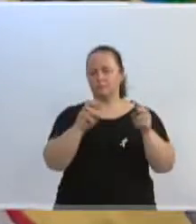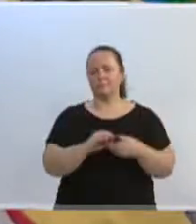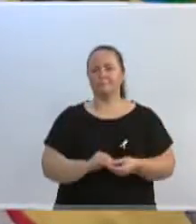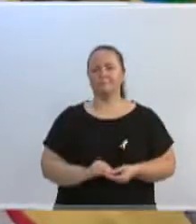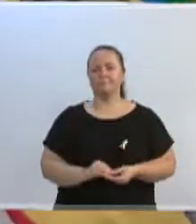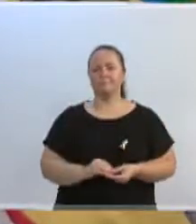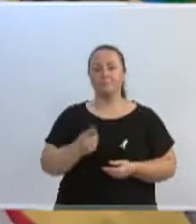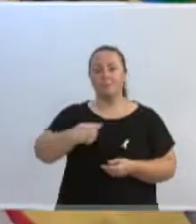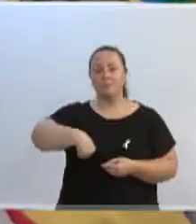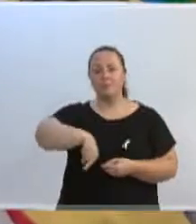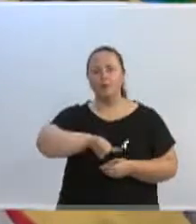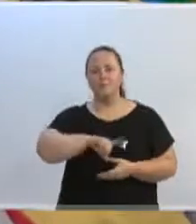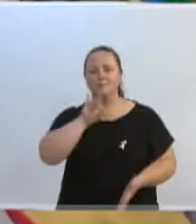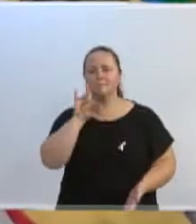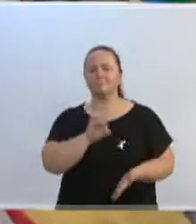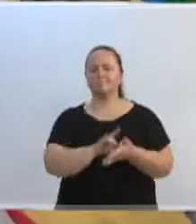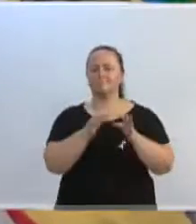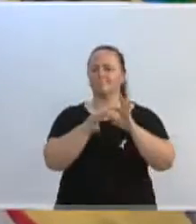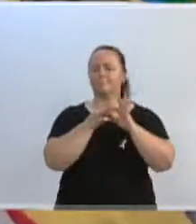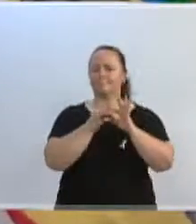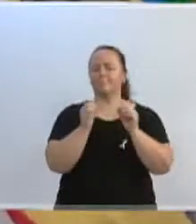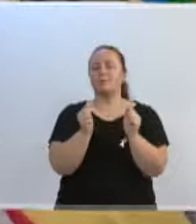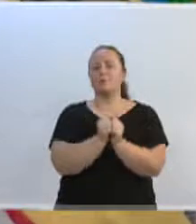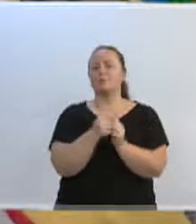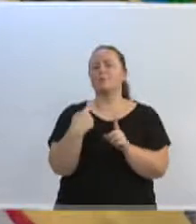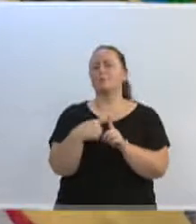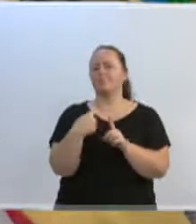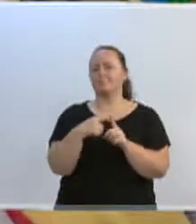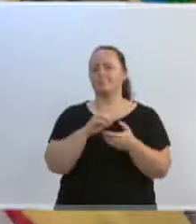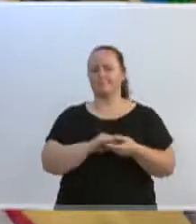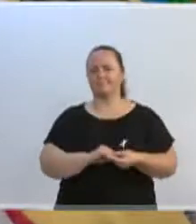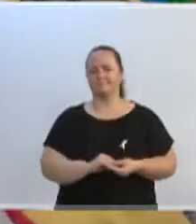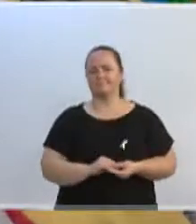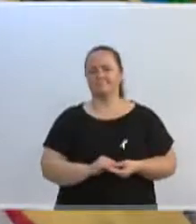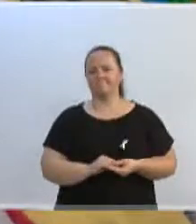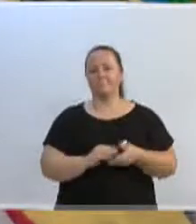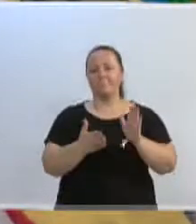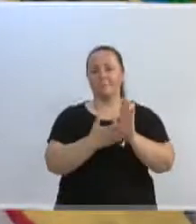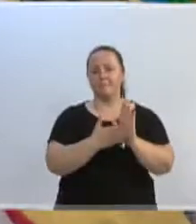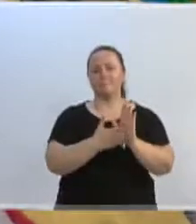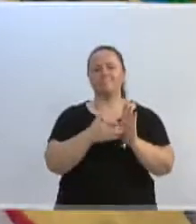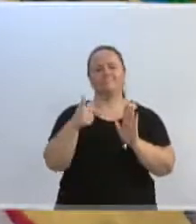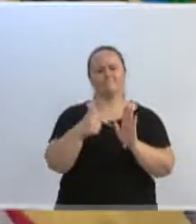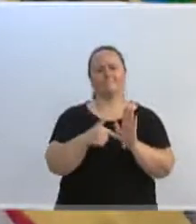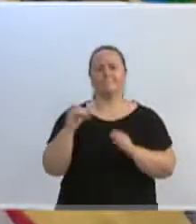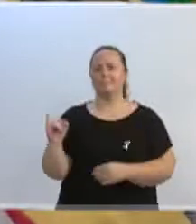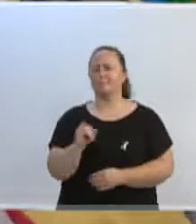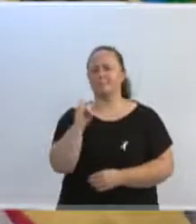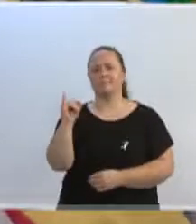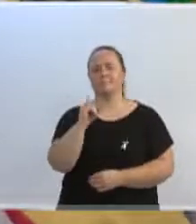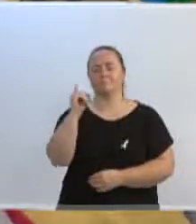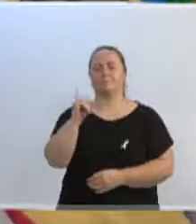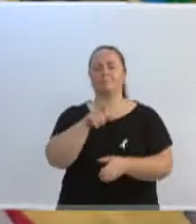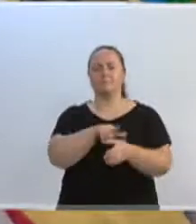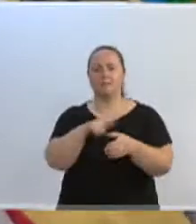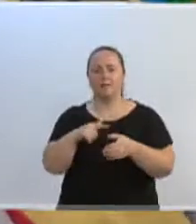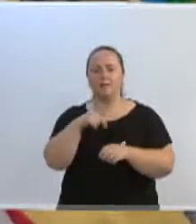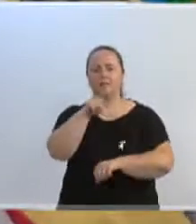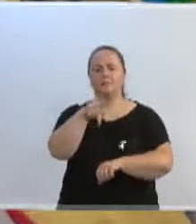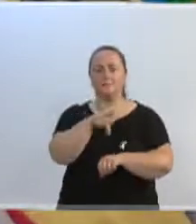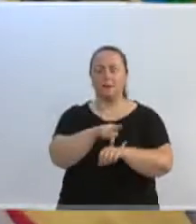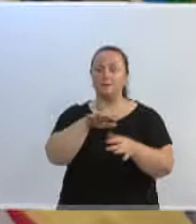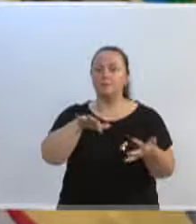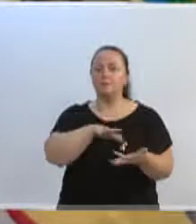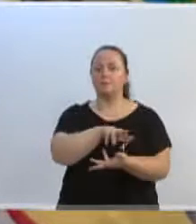irmanados nessa causa tão importante aqui para a nossa cidade, para o nosso país e, por que não, para o mundo.